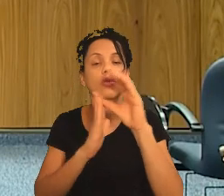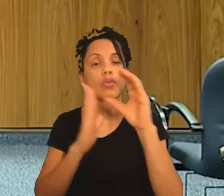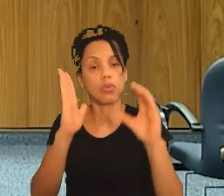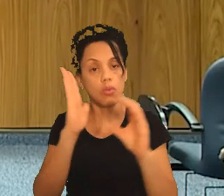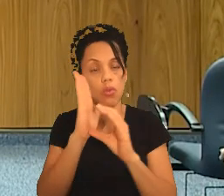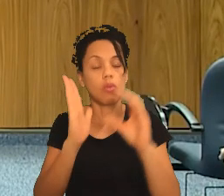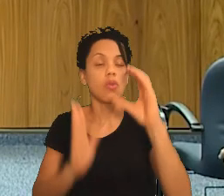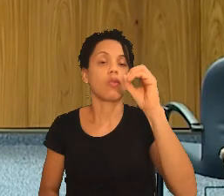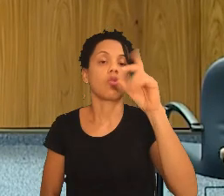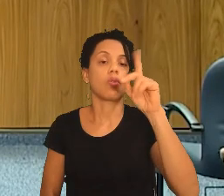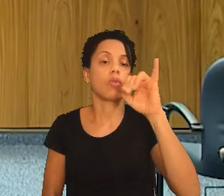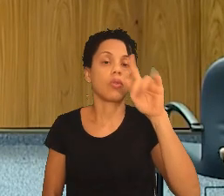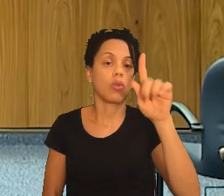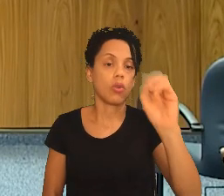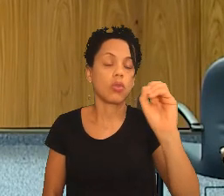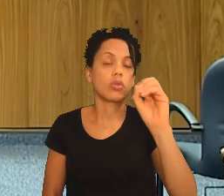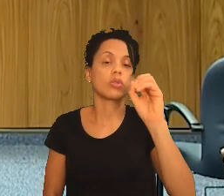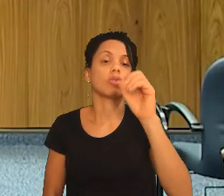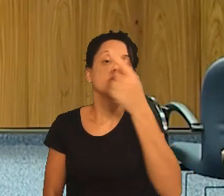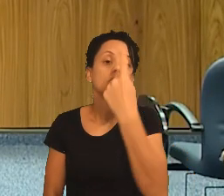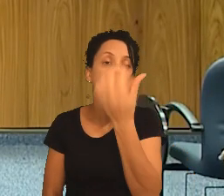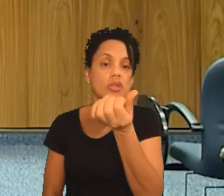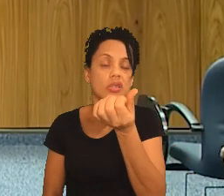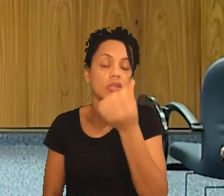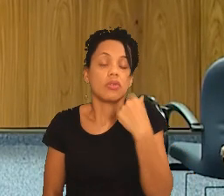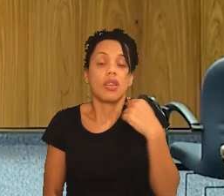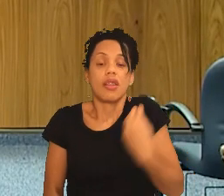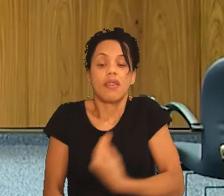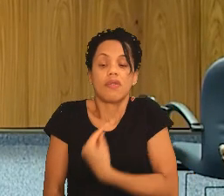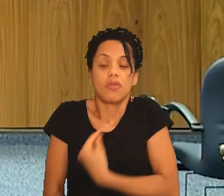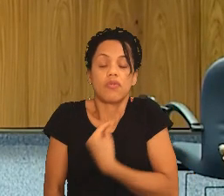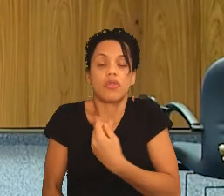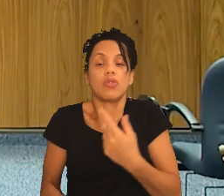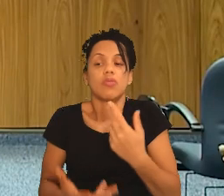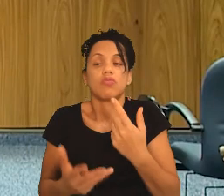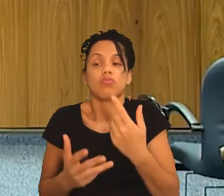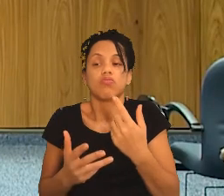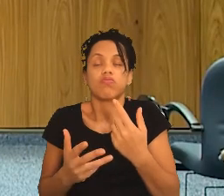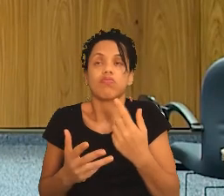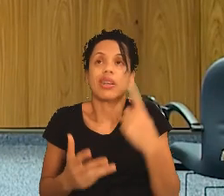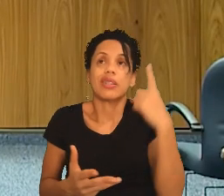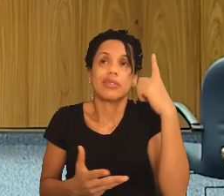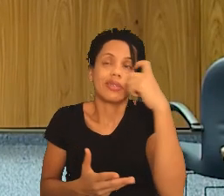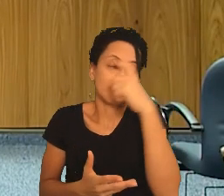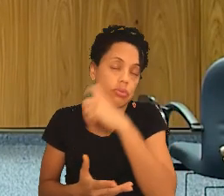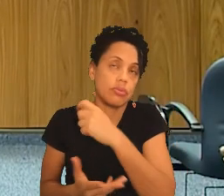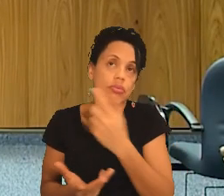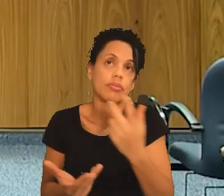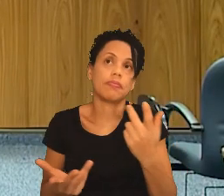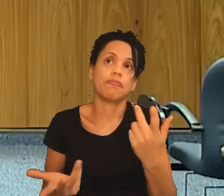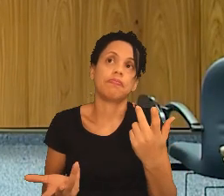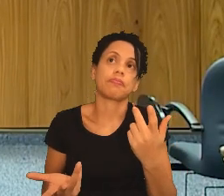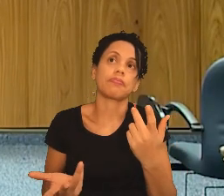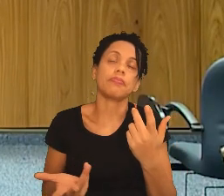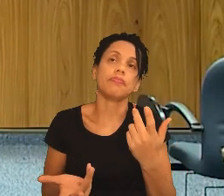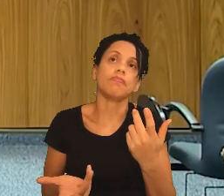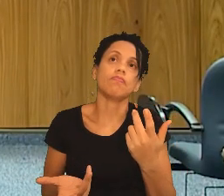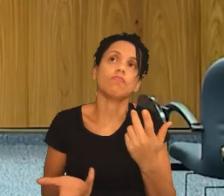pelo Estado, né, eles eram considerados incapazes, muita gente estudou dessa maneira, né, Código